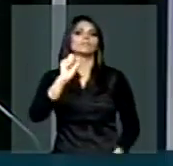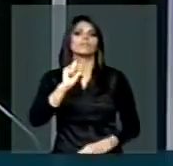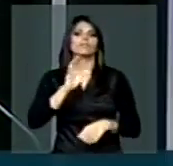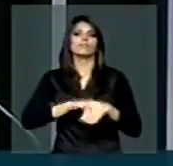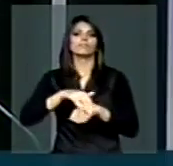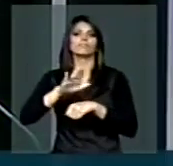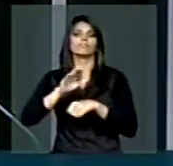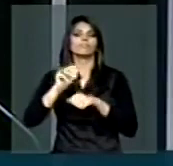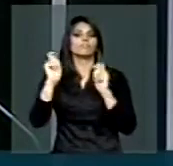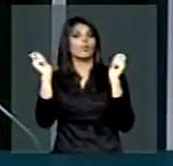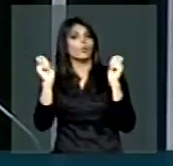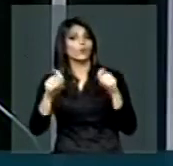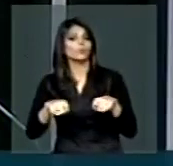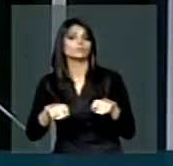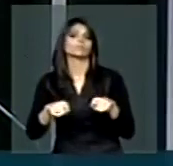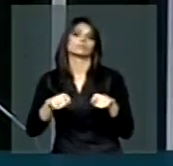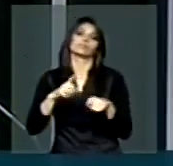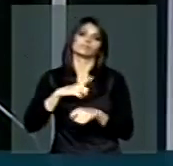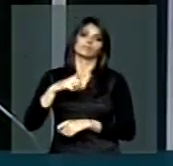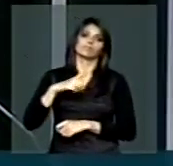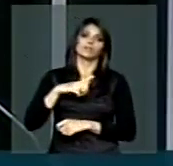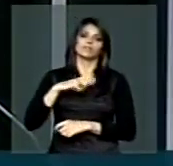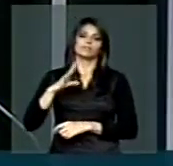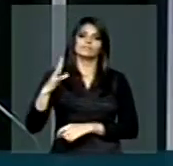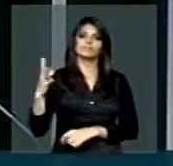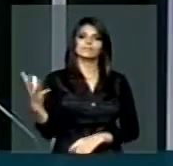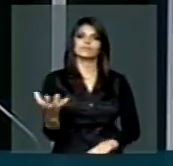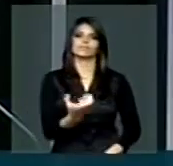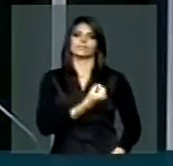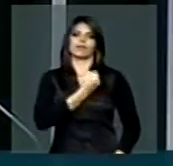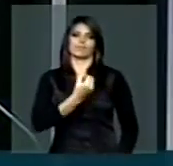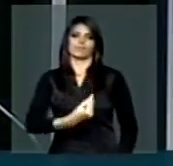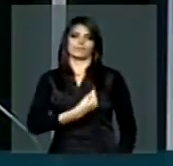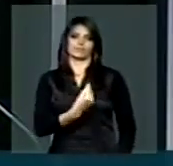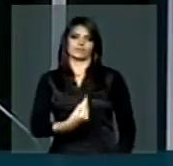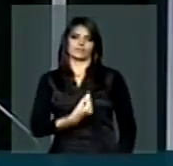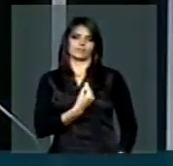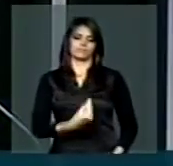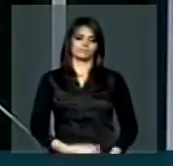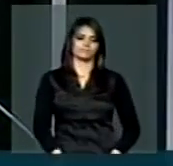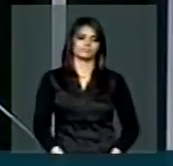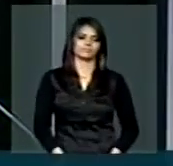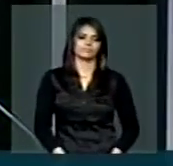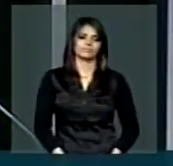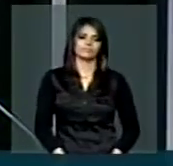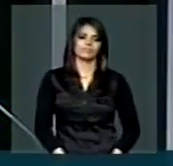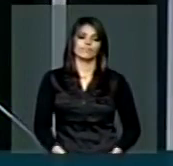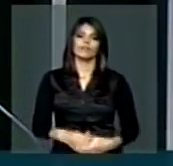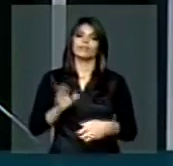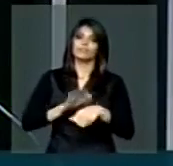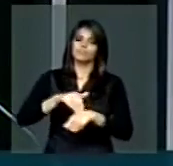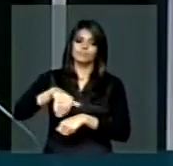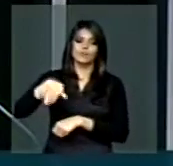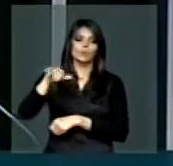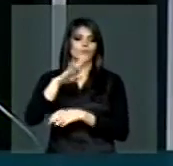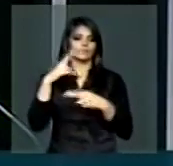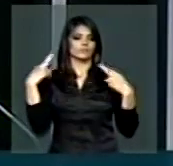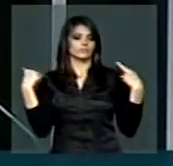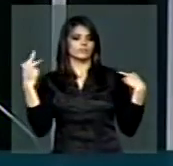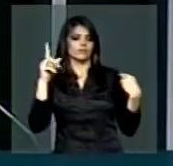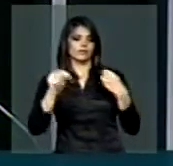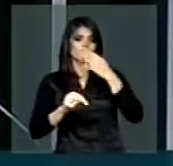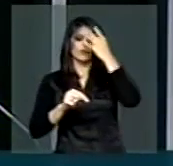da possibilidade de salvamento de vidas. Em sua grande maioria,